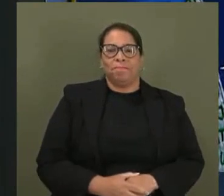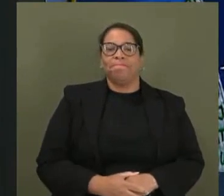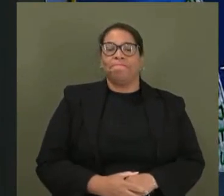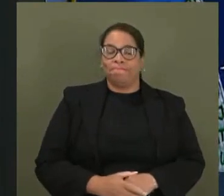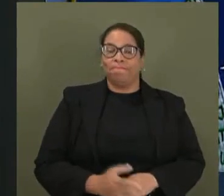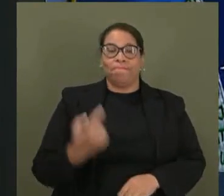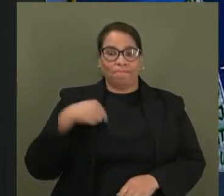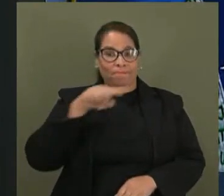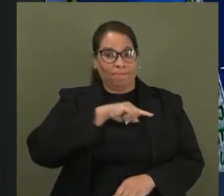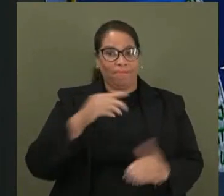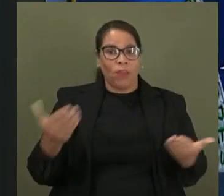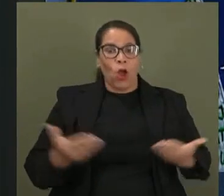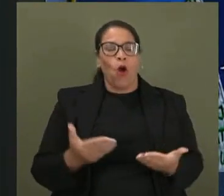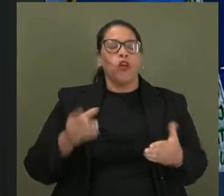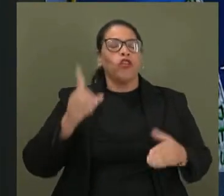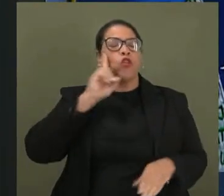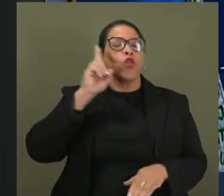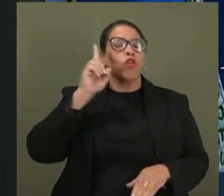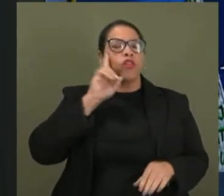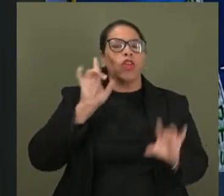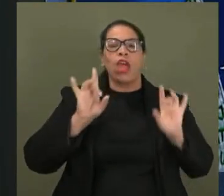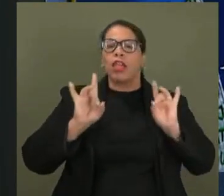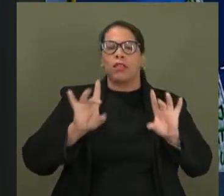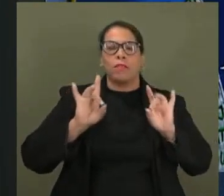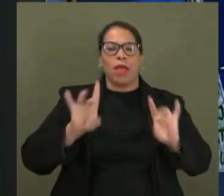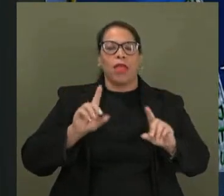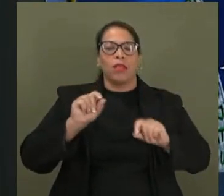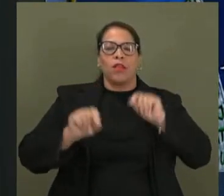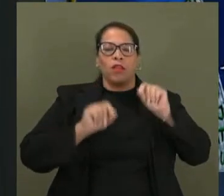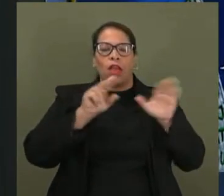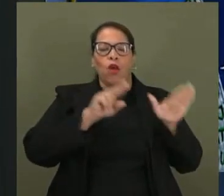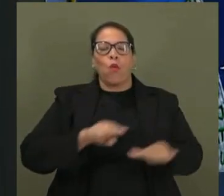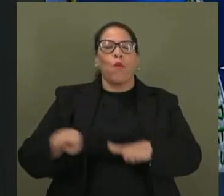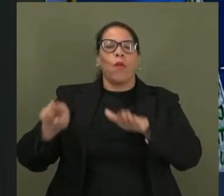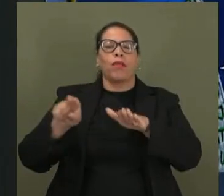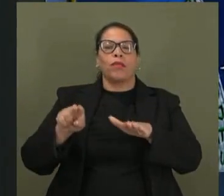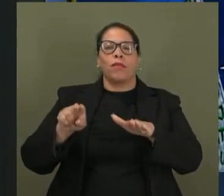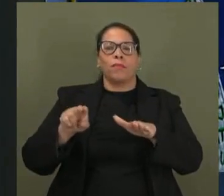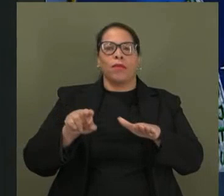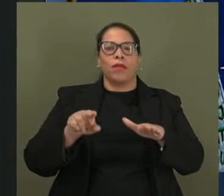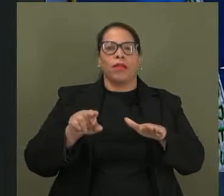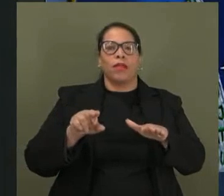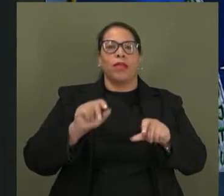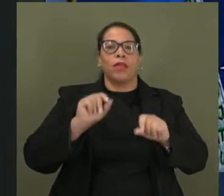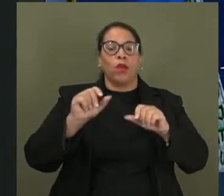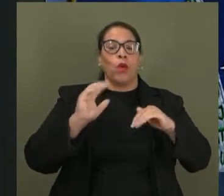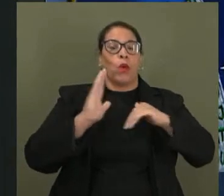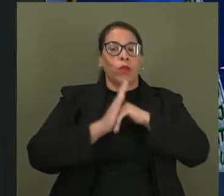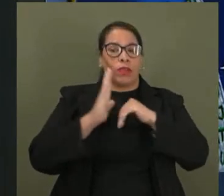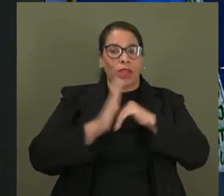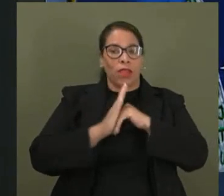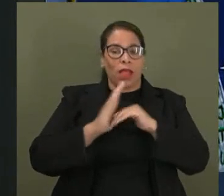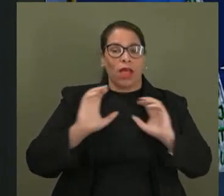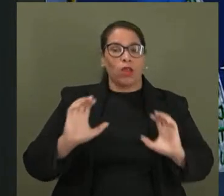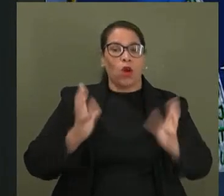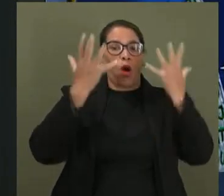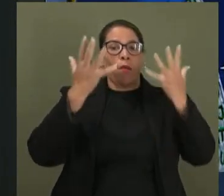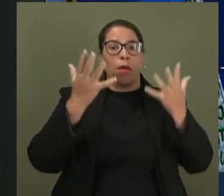Nós estamos aqui numa data emblemática, numa semana, que o Senado comemora